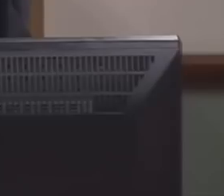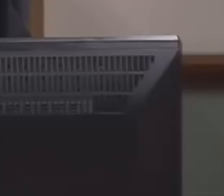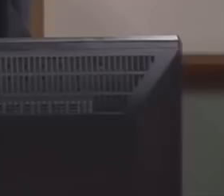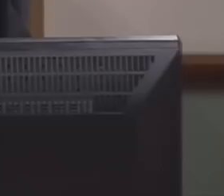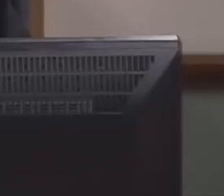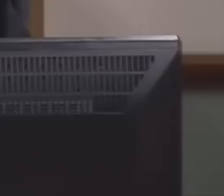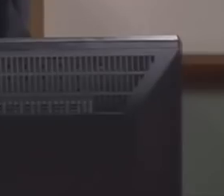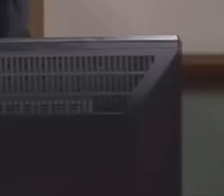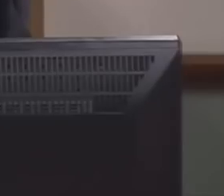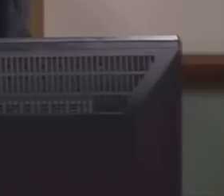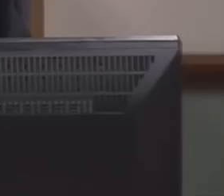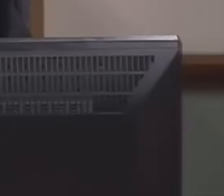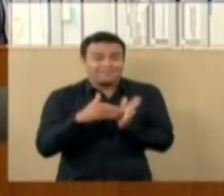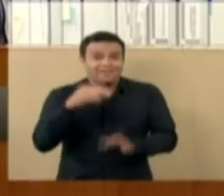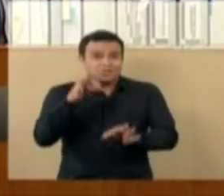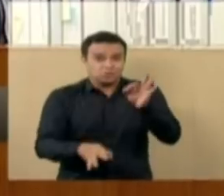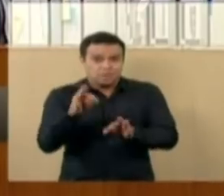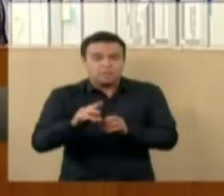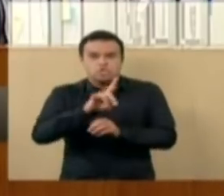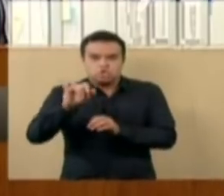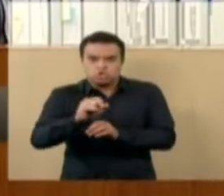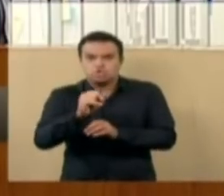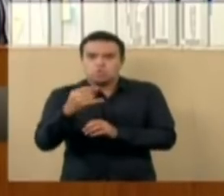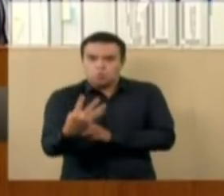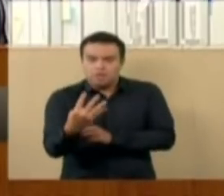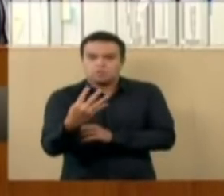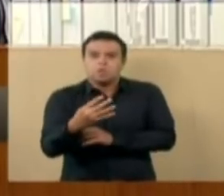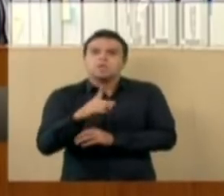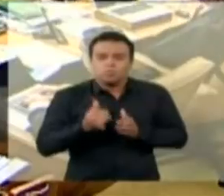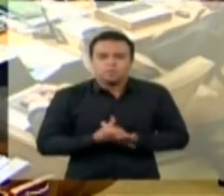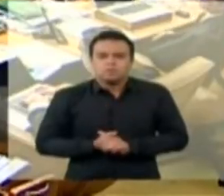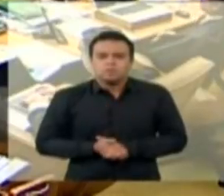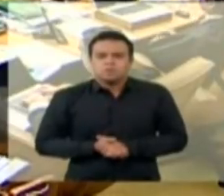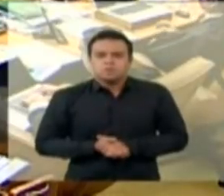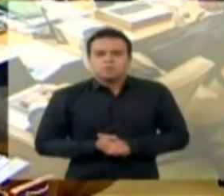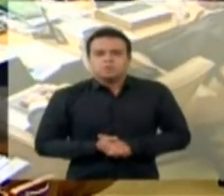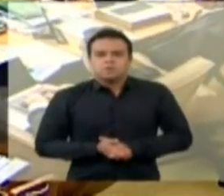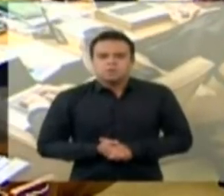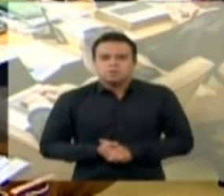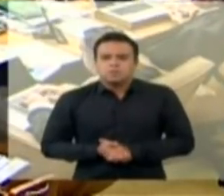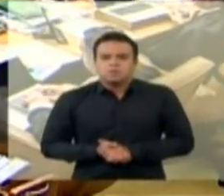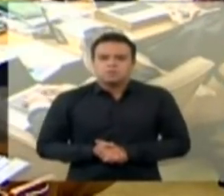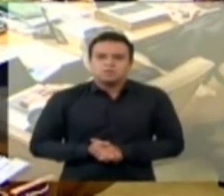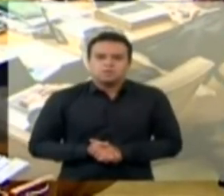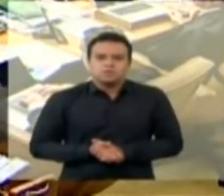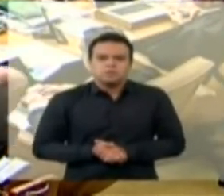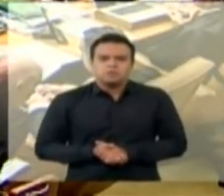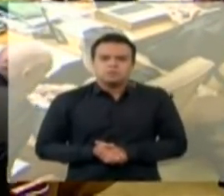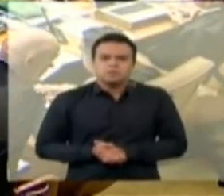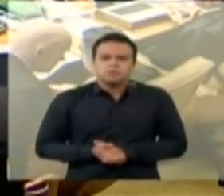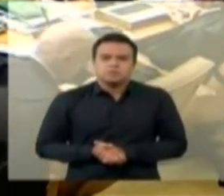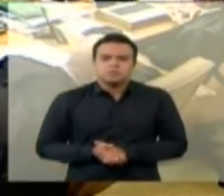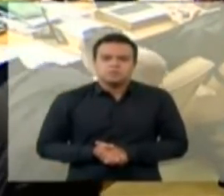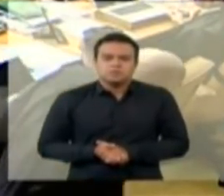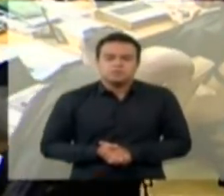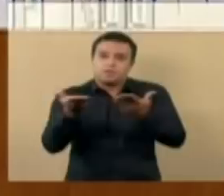quando acabarem os recursos no tribunal mas uma decisão provisória do supremo tribunal federal tomada na última quinta feira impede a prisão